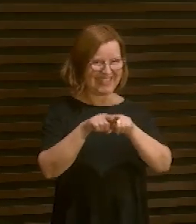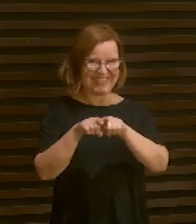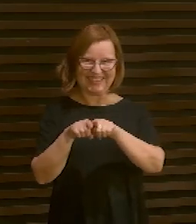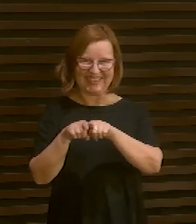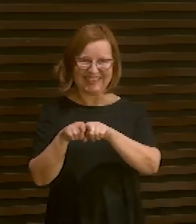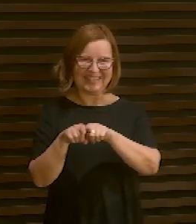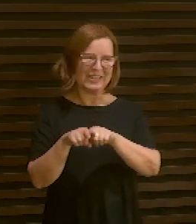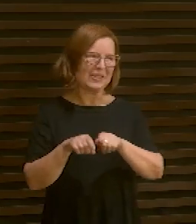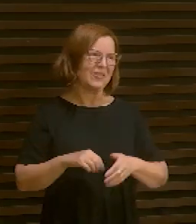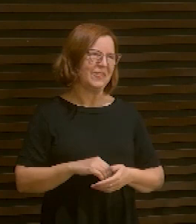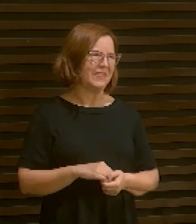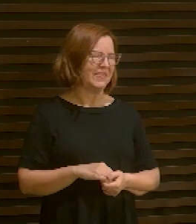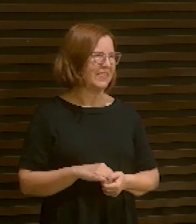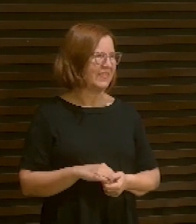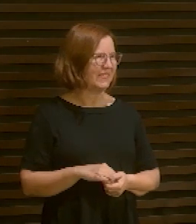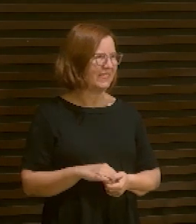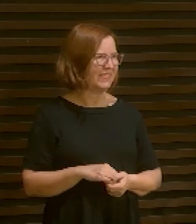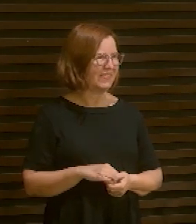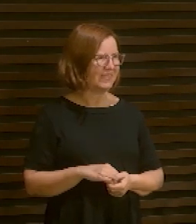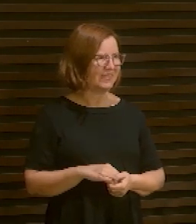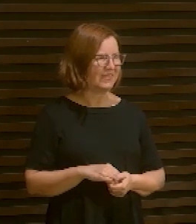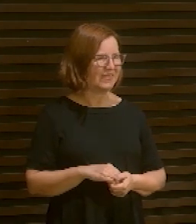irmãos. Olha só.